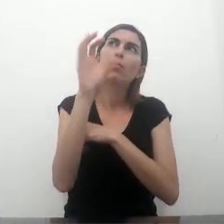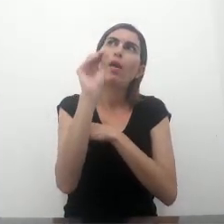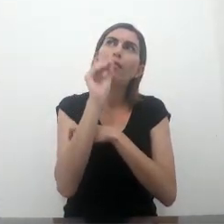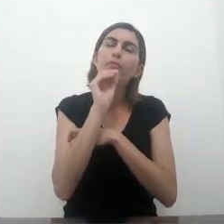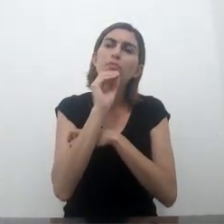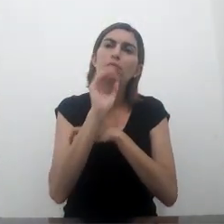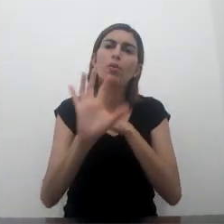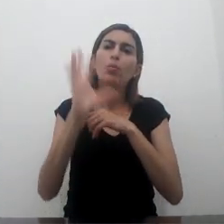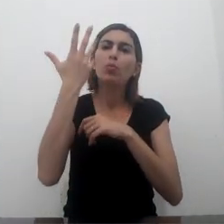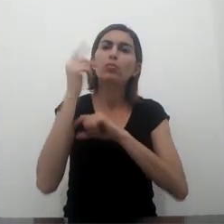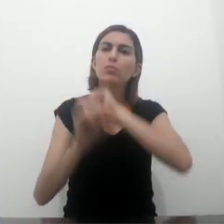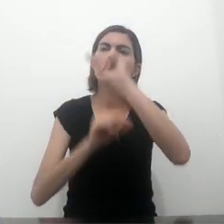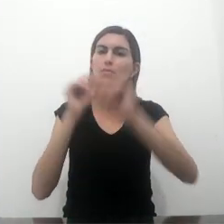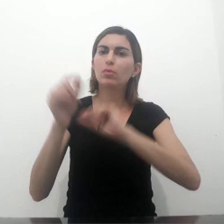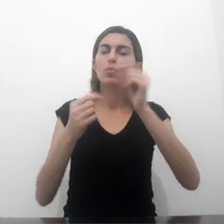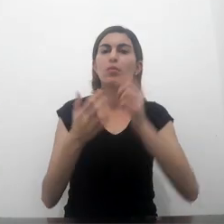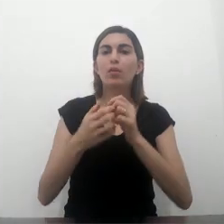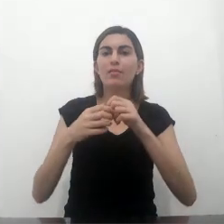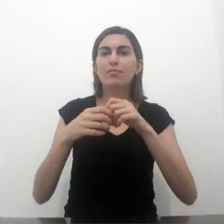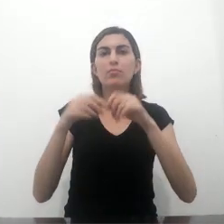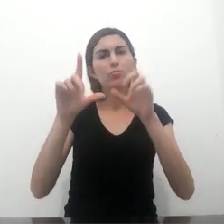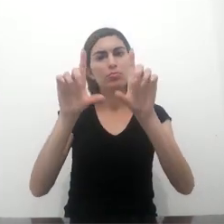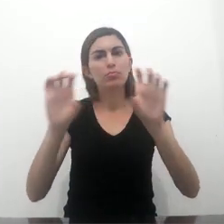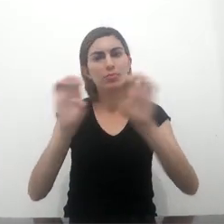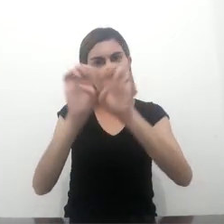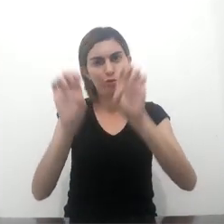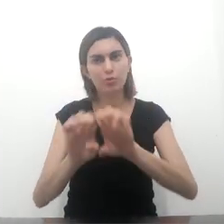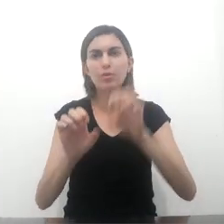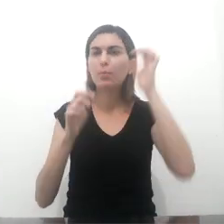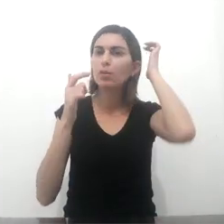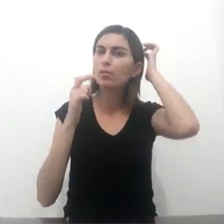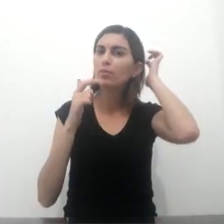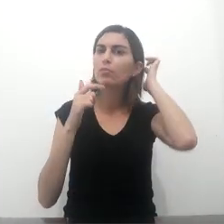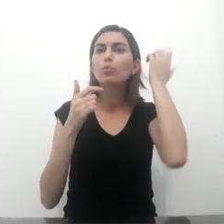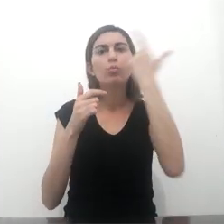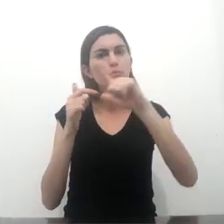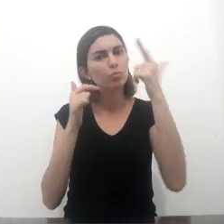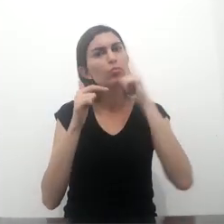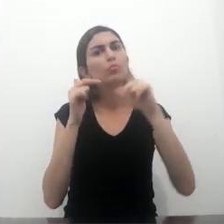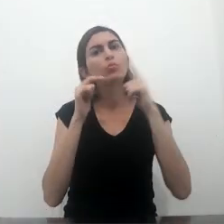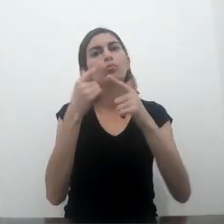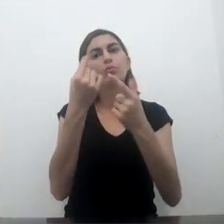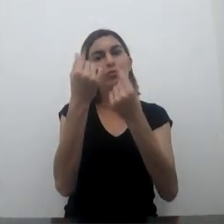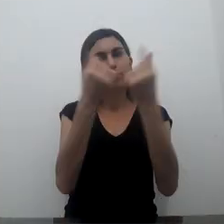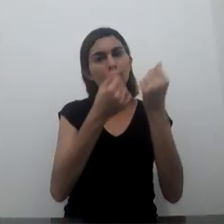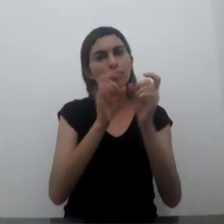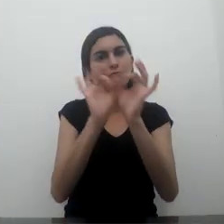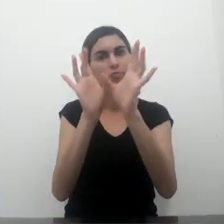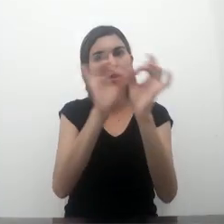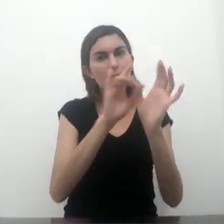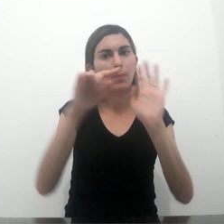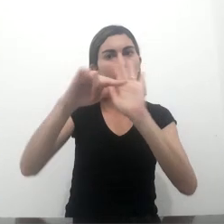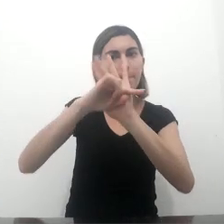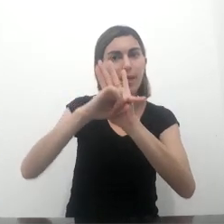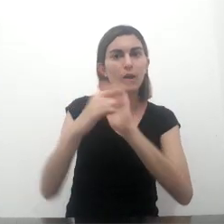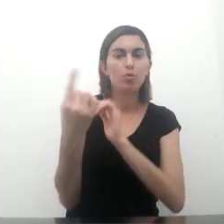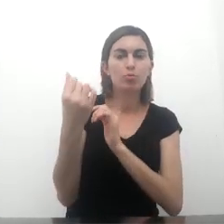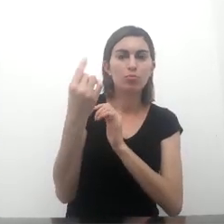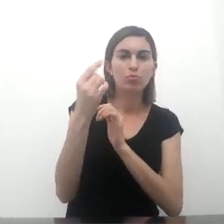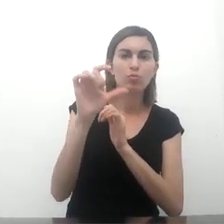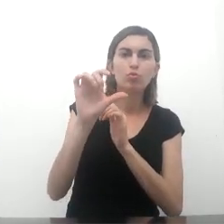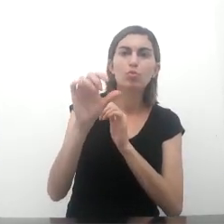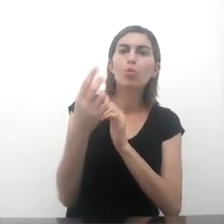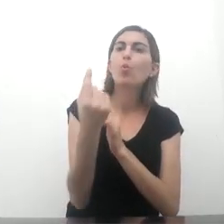O que aconteceu? Mesmo esqueminha, lucro, preço de venda menos o preço de custo. Preço de venda eu